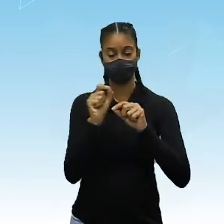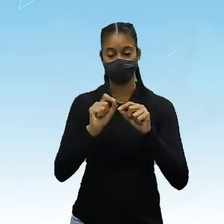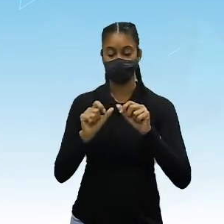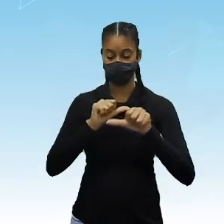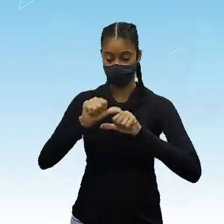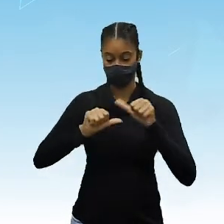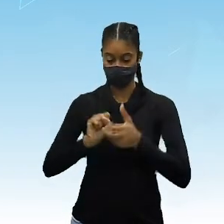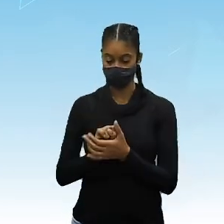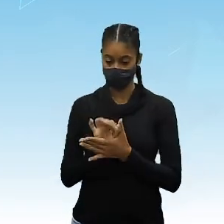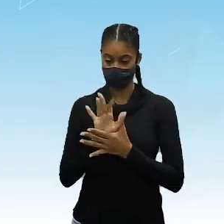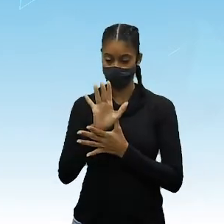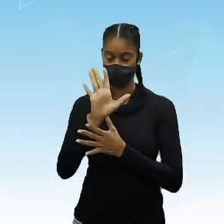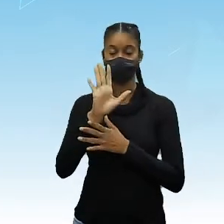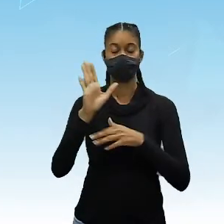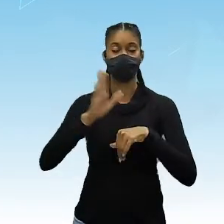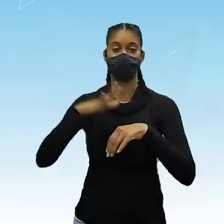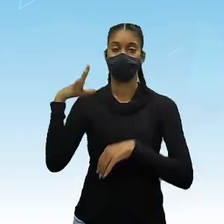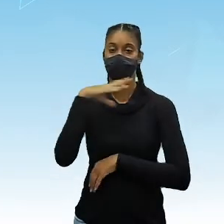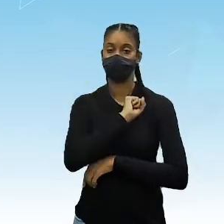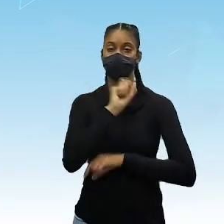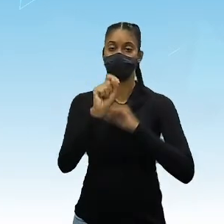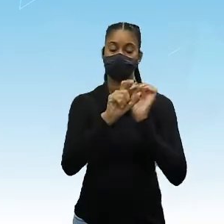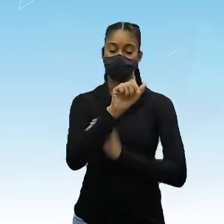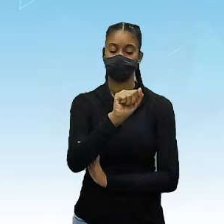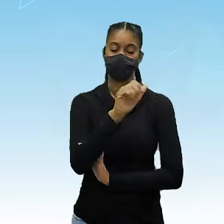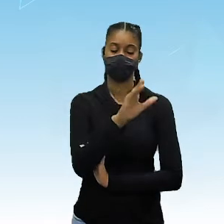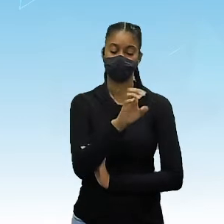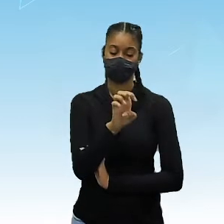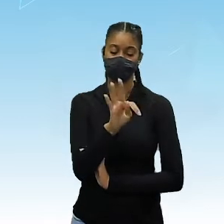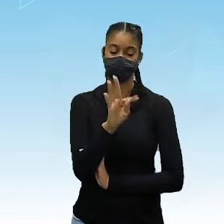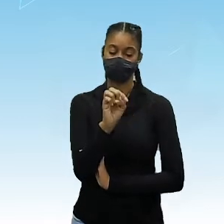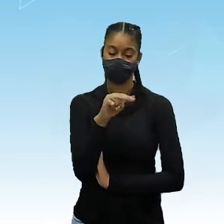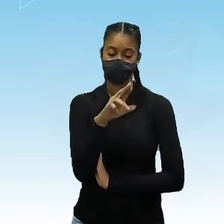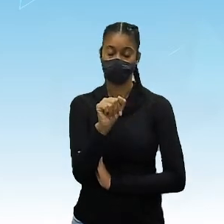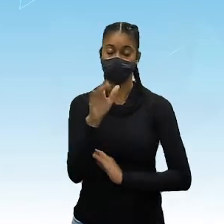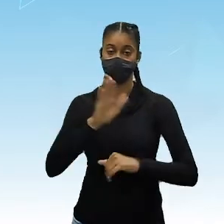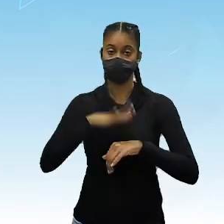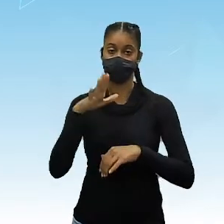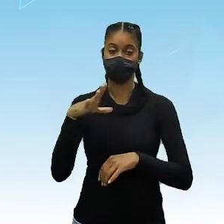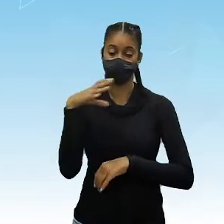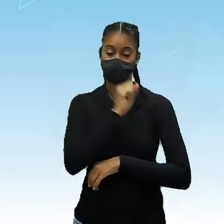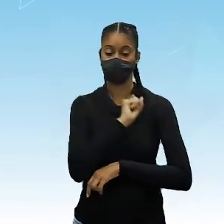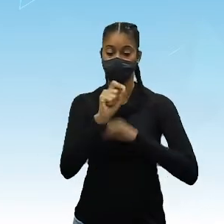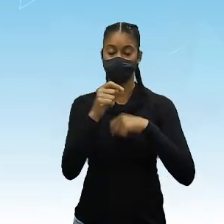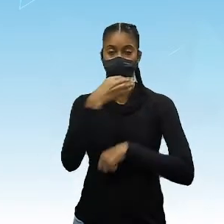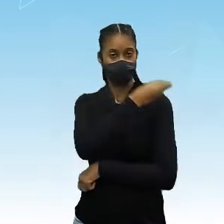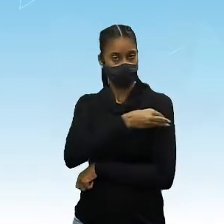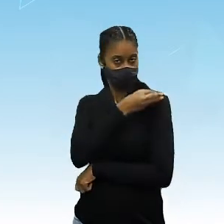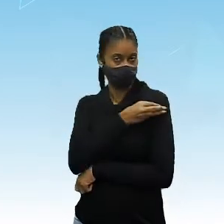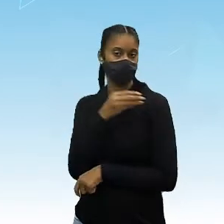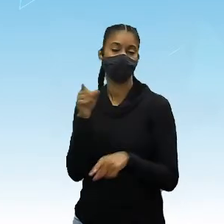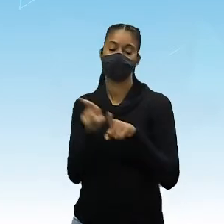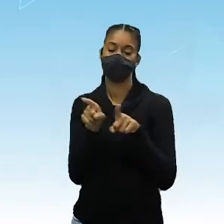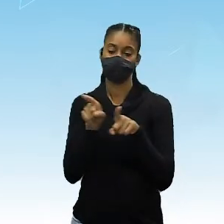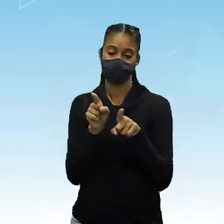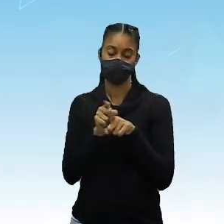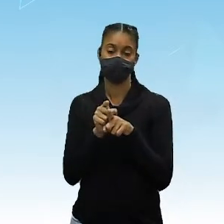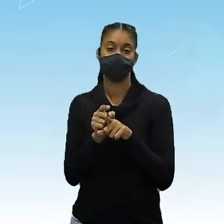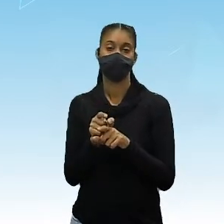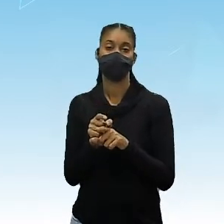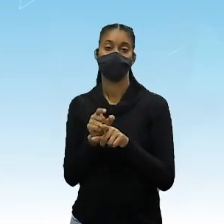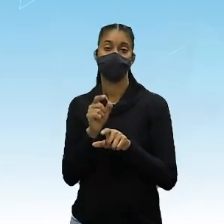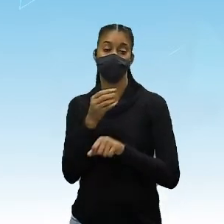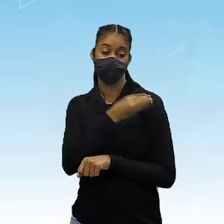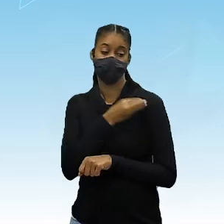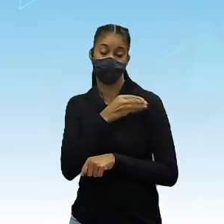agilidade. No caso aí, a acetona é mais rápida que o álcool, que é mais rápida do que a água, mas todos